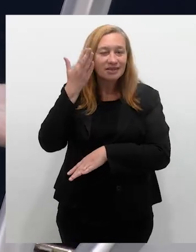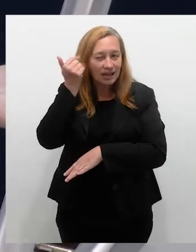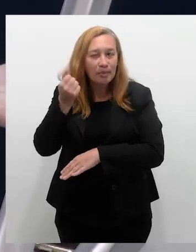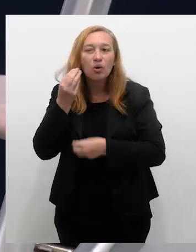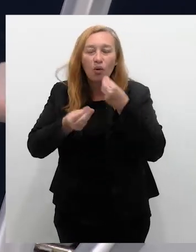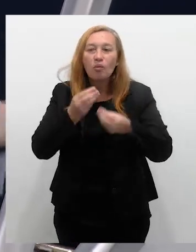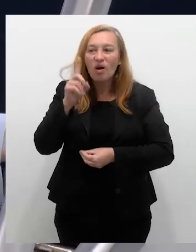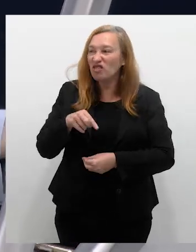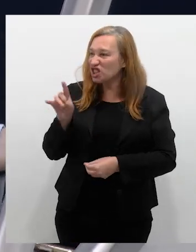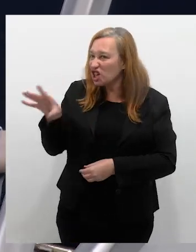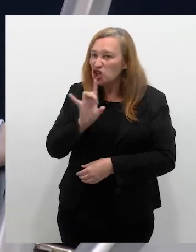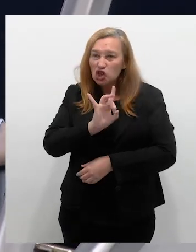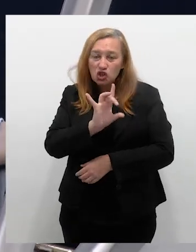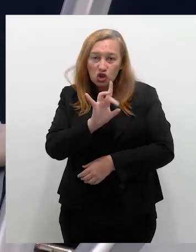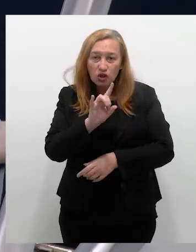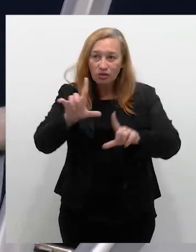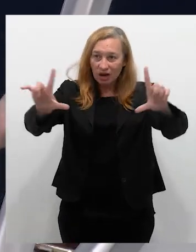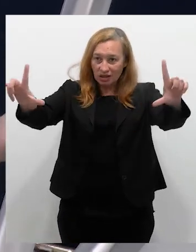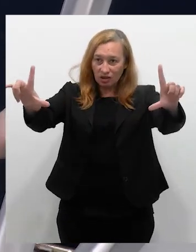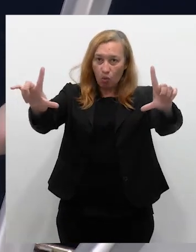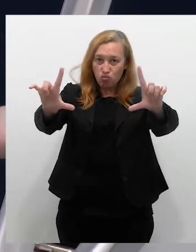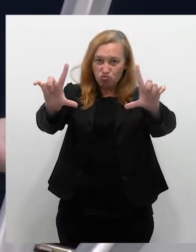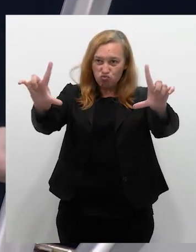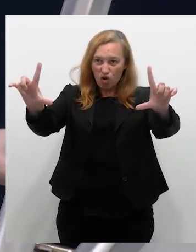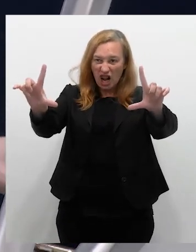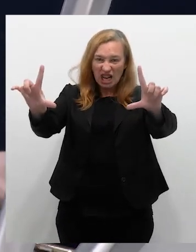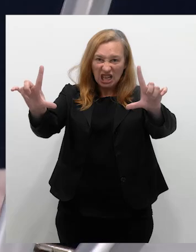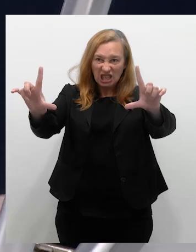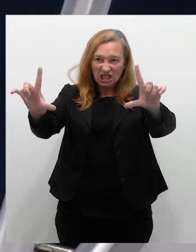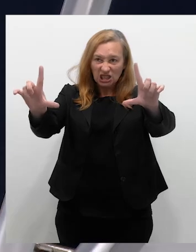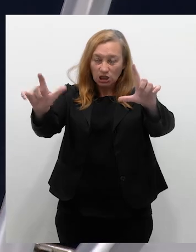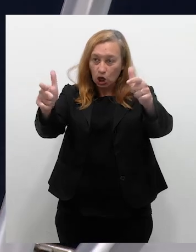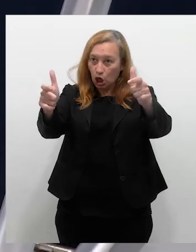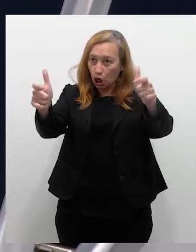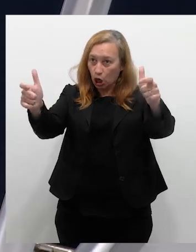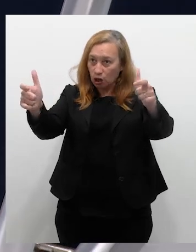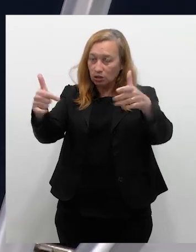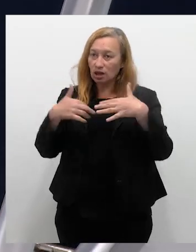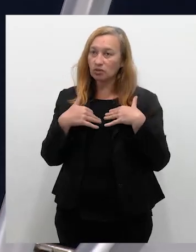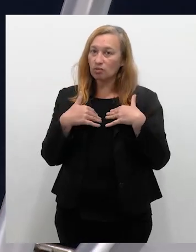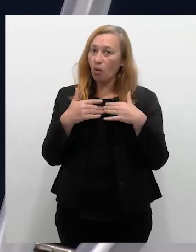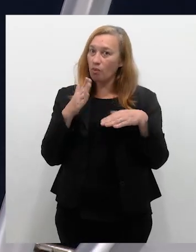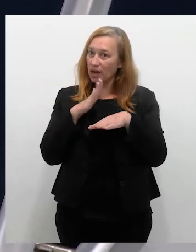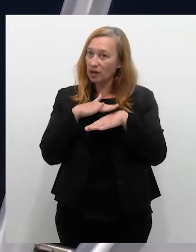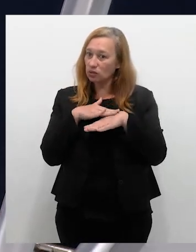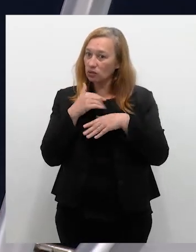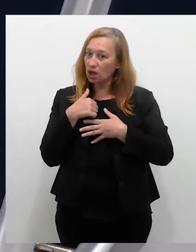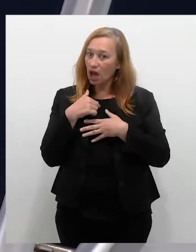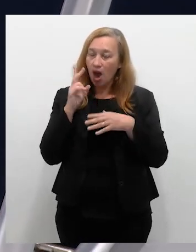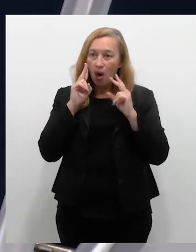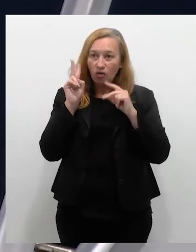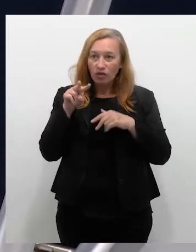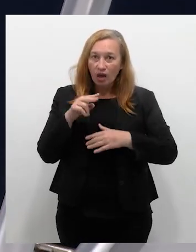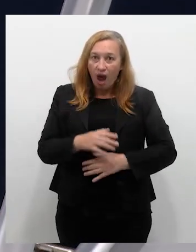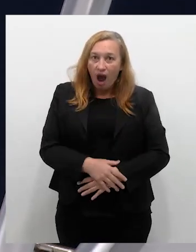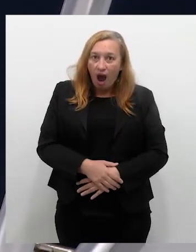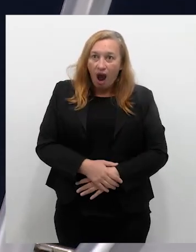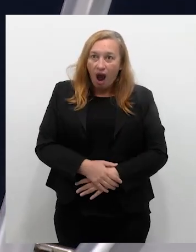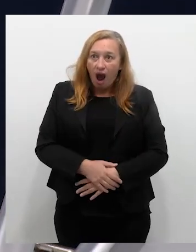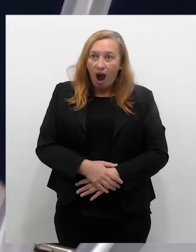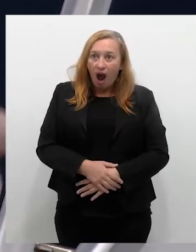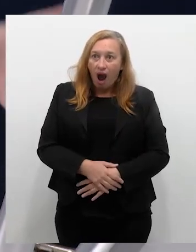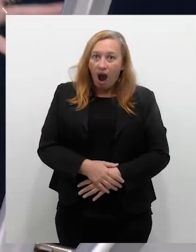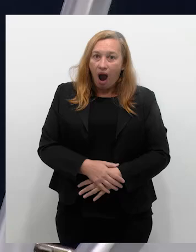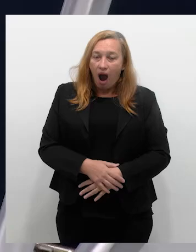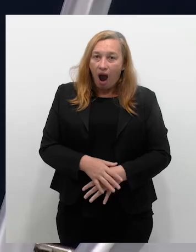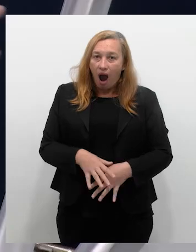é dublagem, né? Você fica sozinho, naquela televisão enorme dentro do estúdio. Na hora que foi a